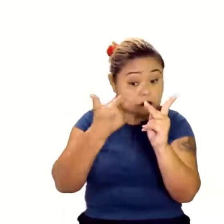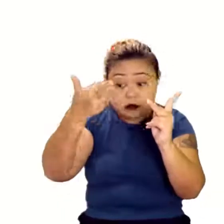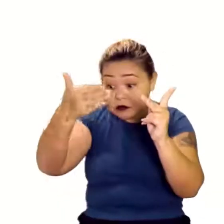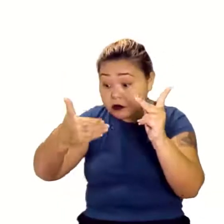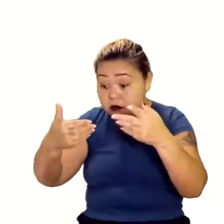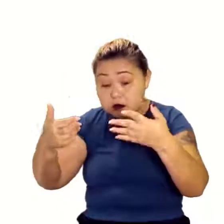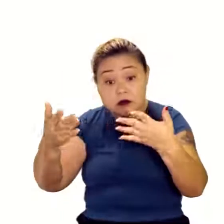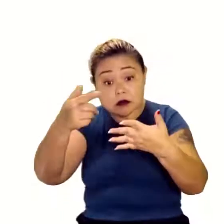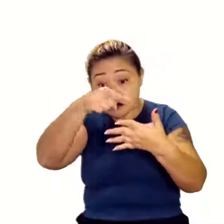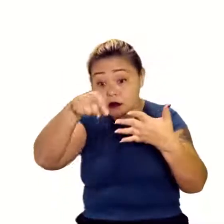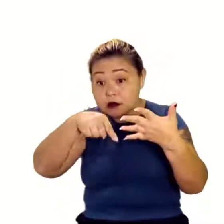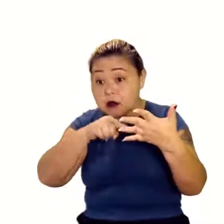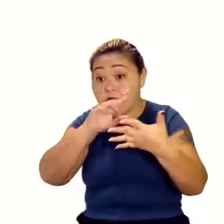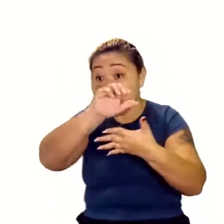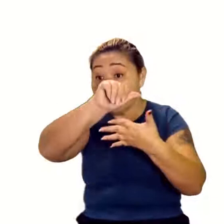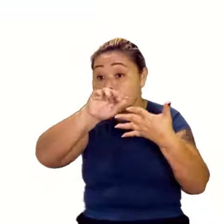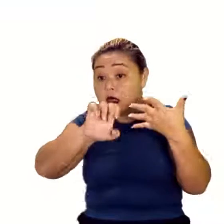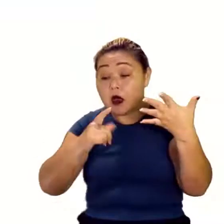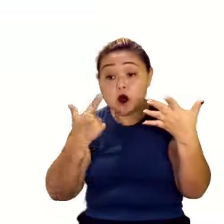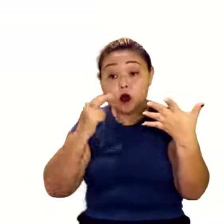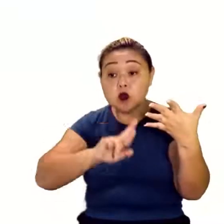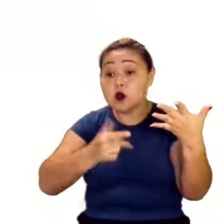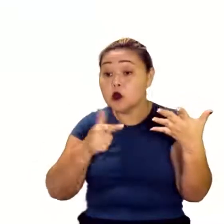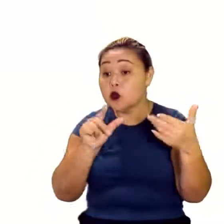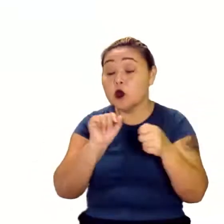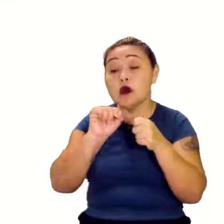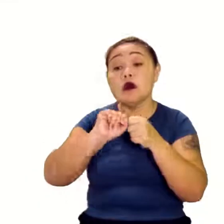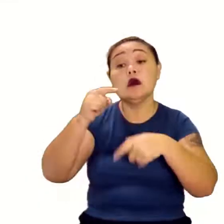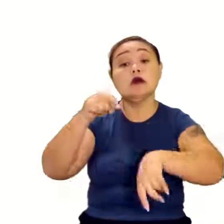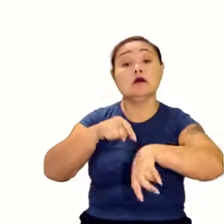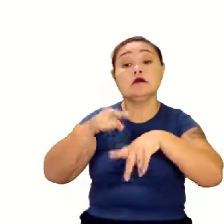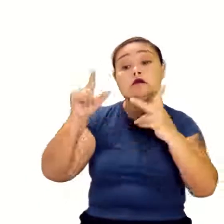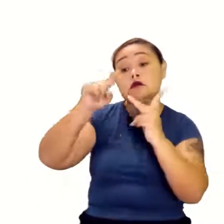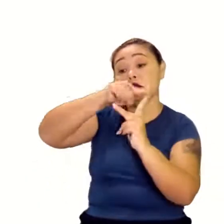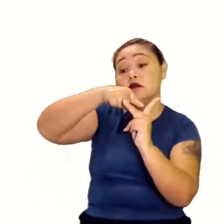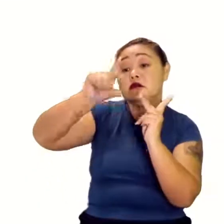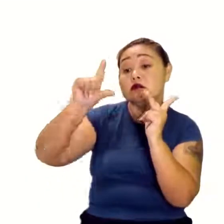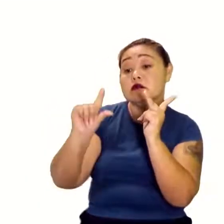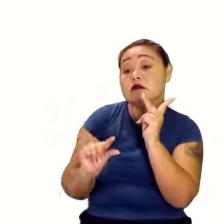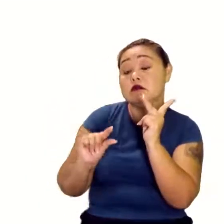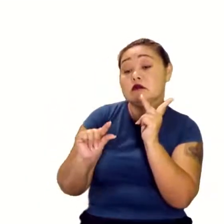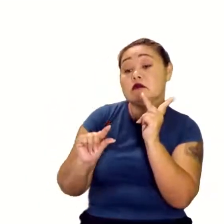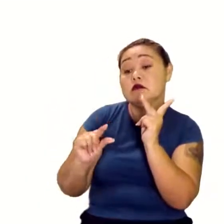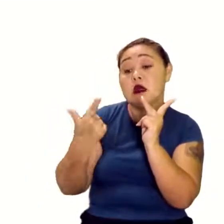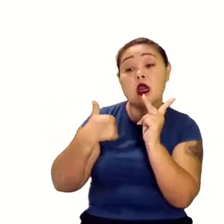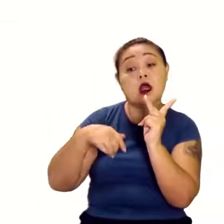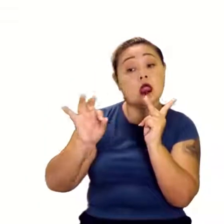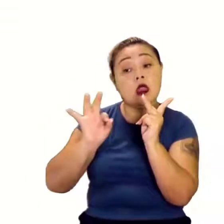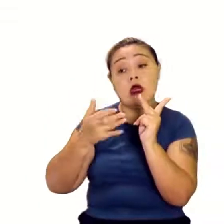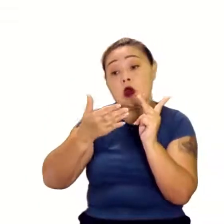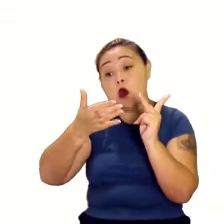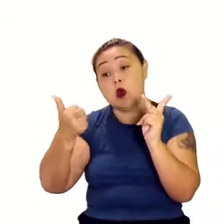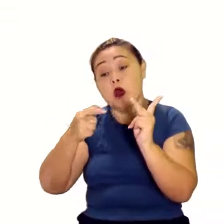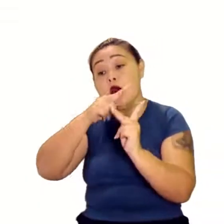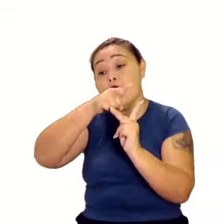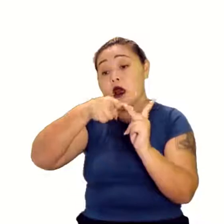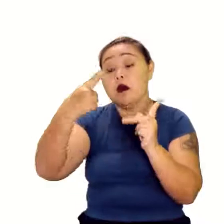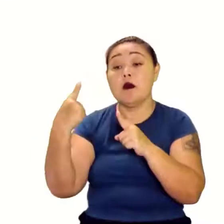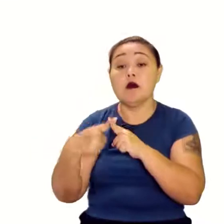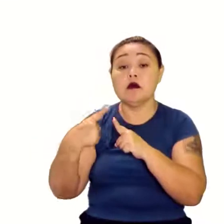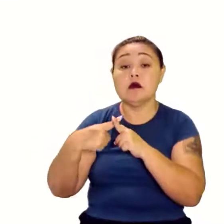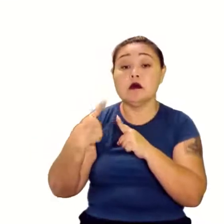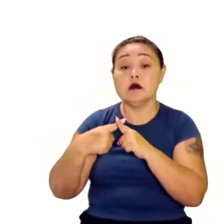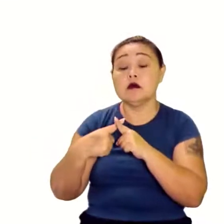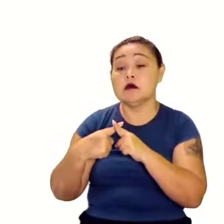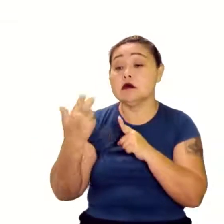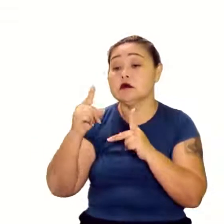aquele resultado. Então, nessa hora, é a hora em que nós vamos simplificar. Nós não vamos tirar a raiz porque ele não tem